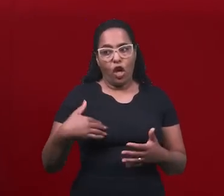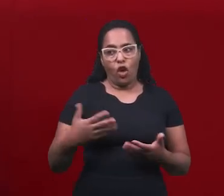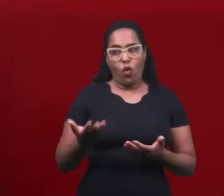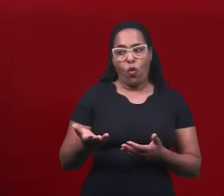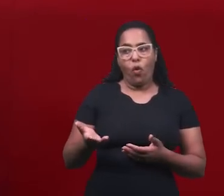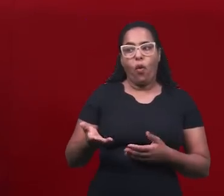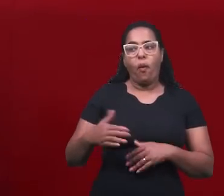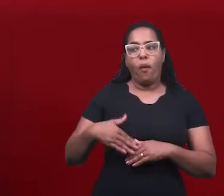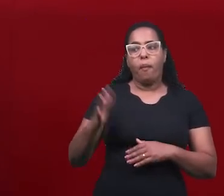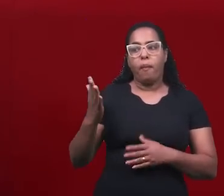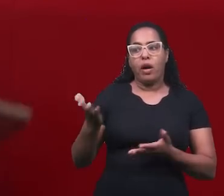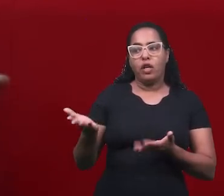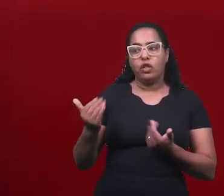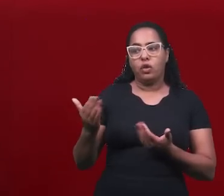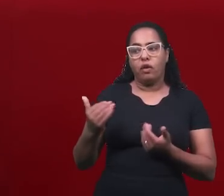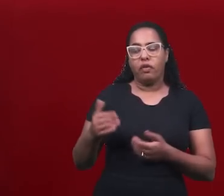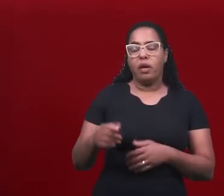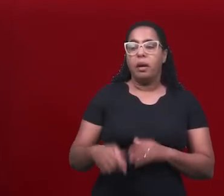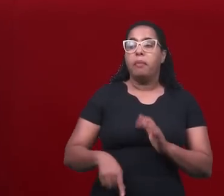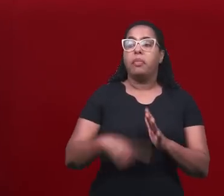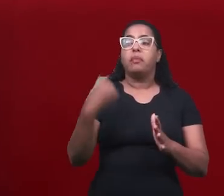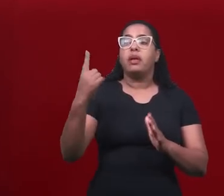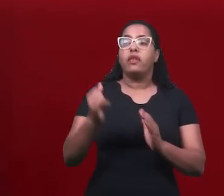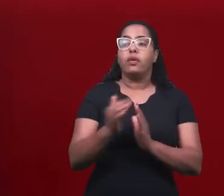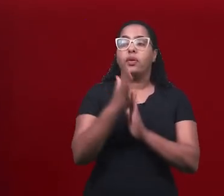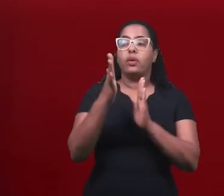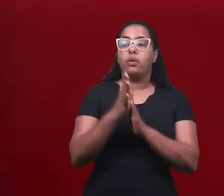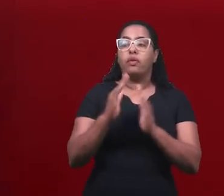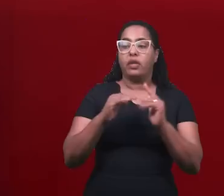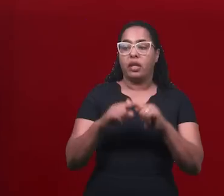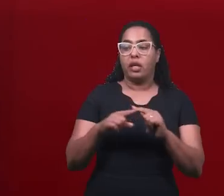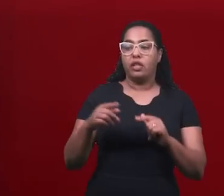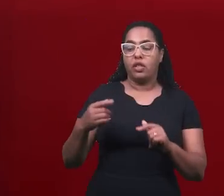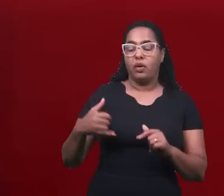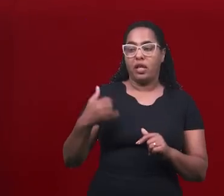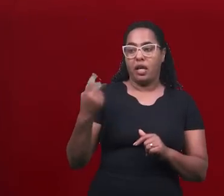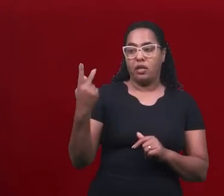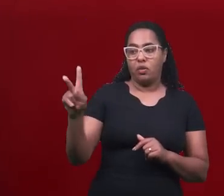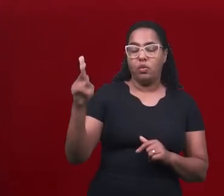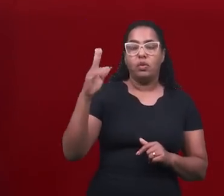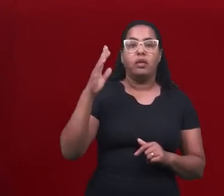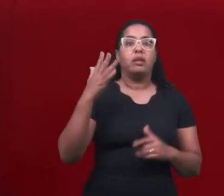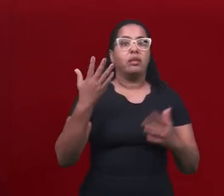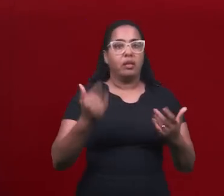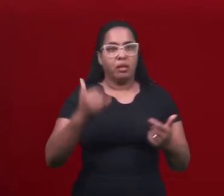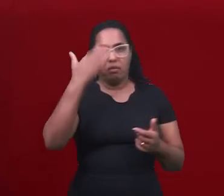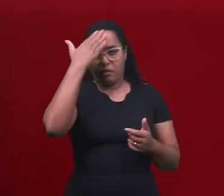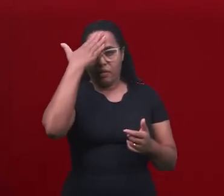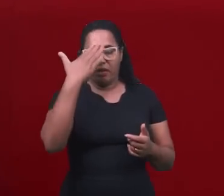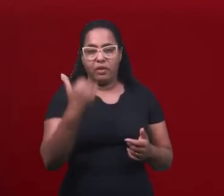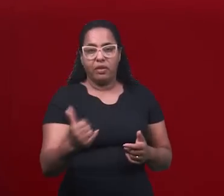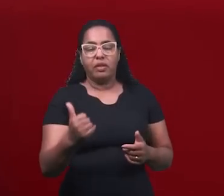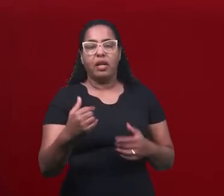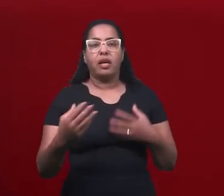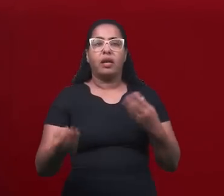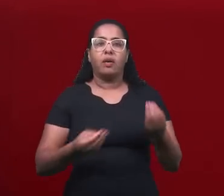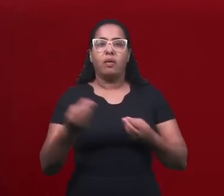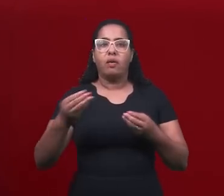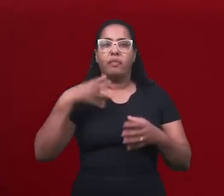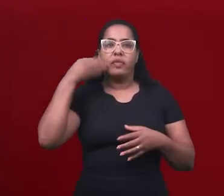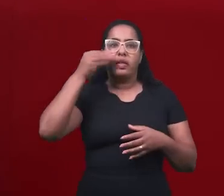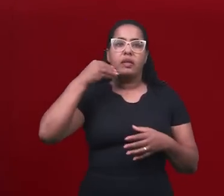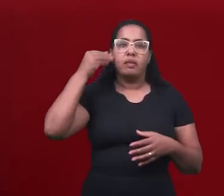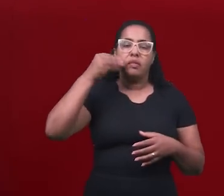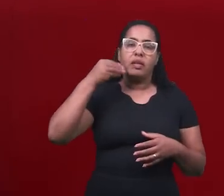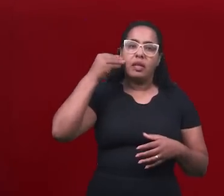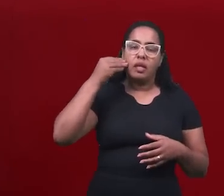você. Aliás, a primeira vez que eu fiz louvor na igreja, eu tinha a sua idade. Então eu sei muito bem como é que é